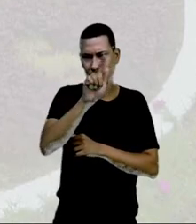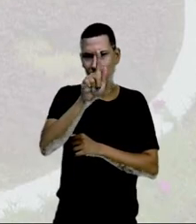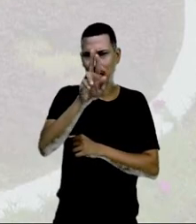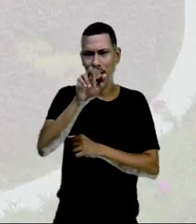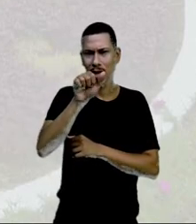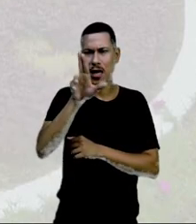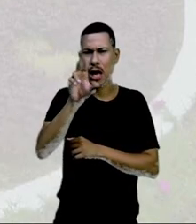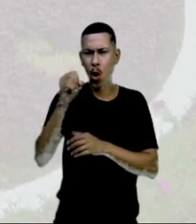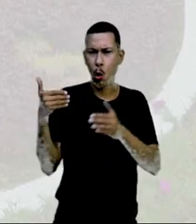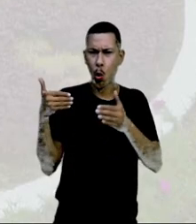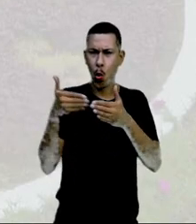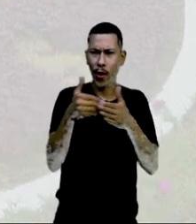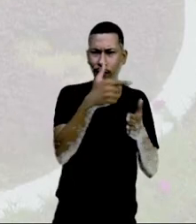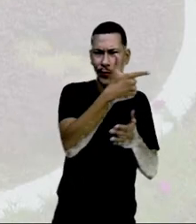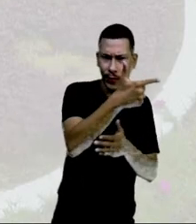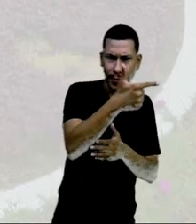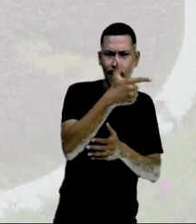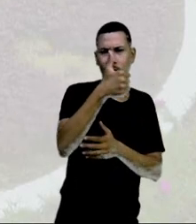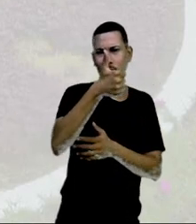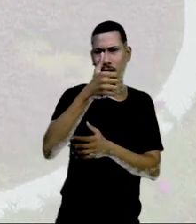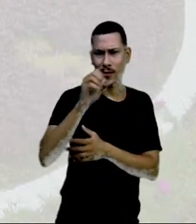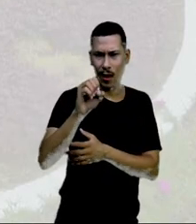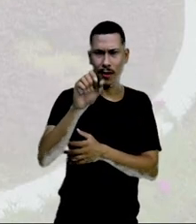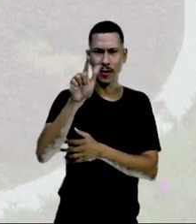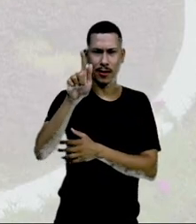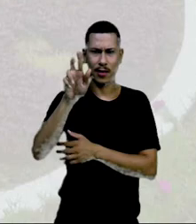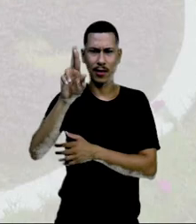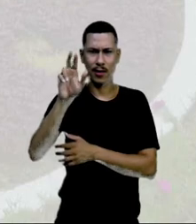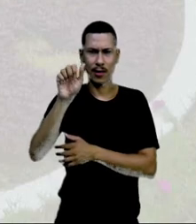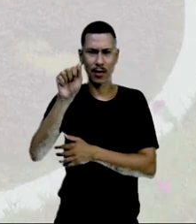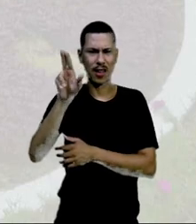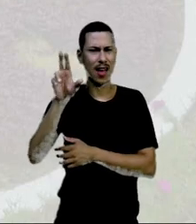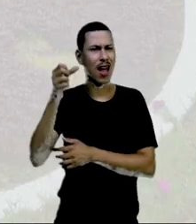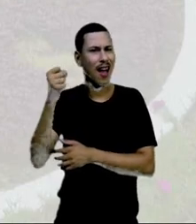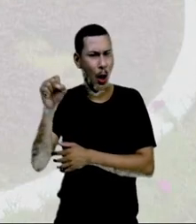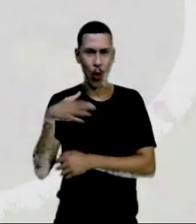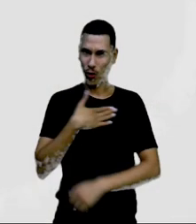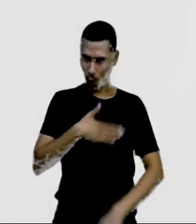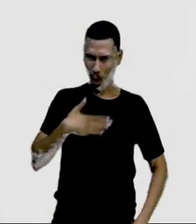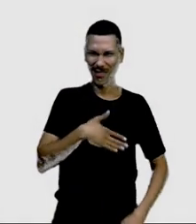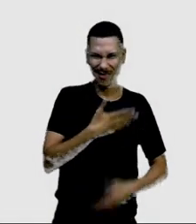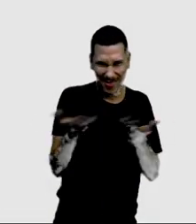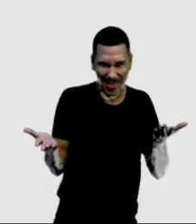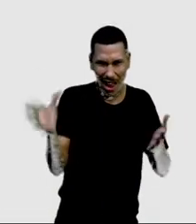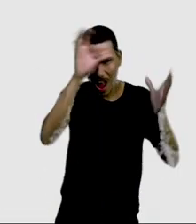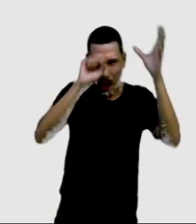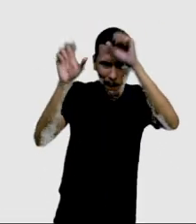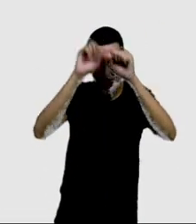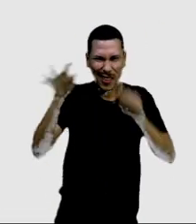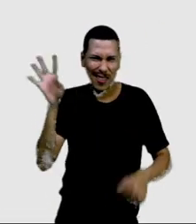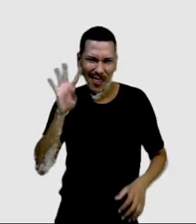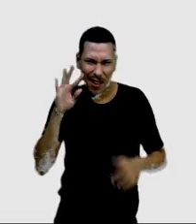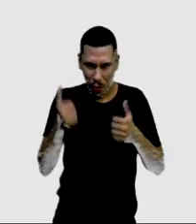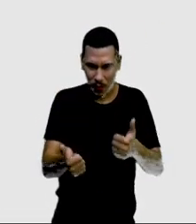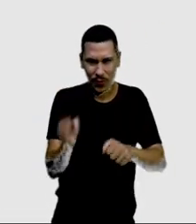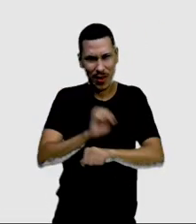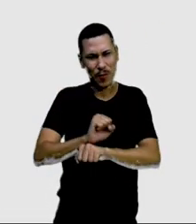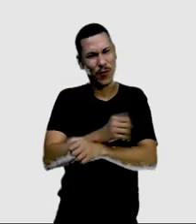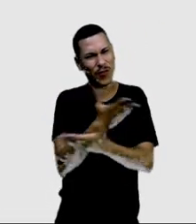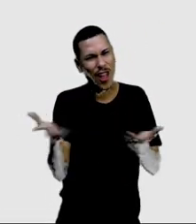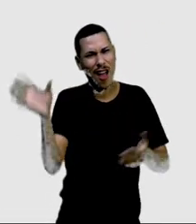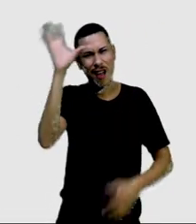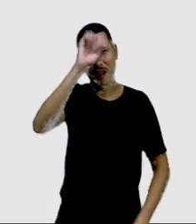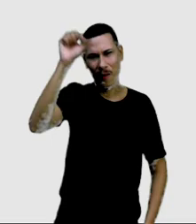tem aproximadamente 210 graus. Pois é. E aí, gostaram? Aprenderam bastante? Eu espero que